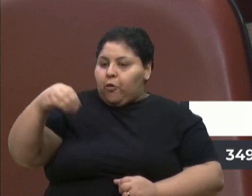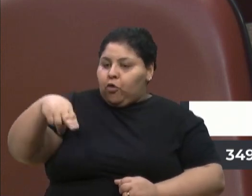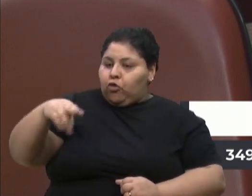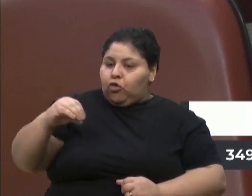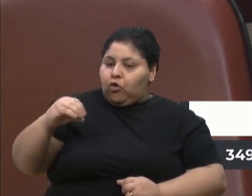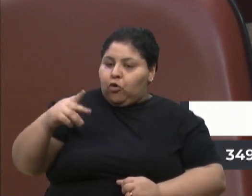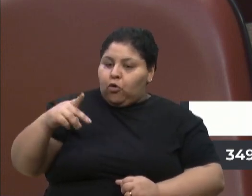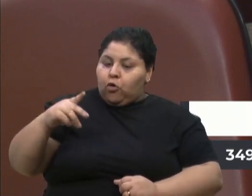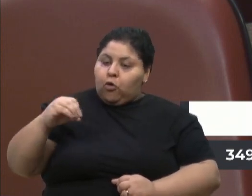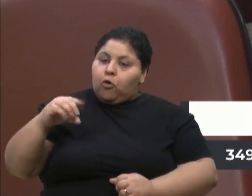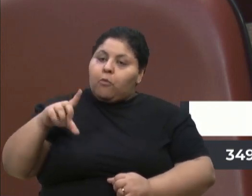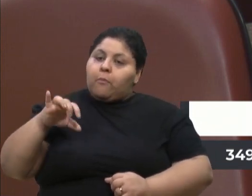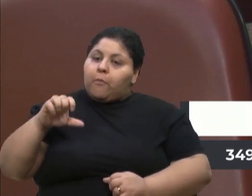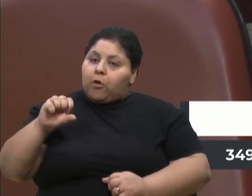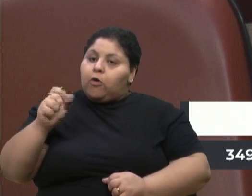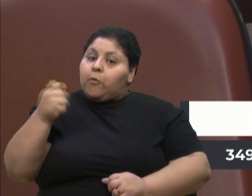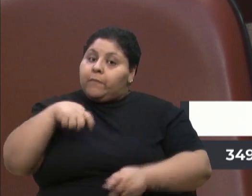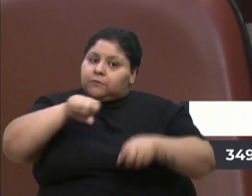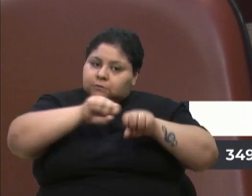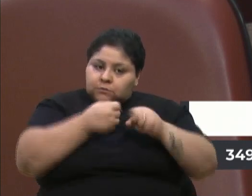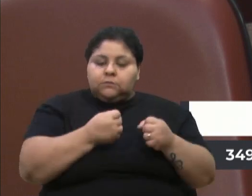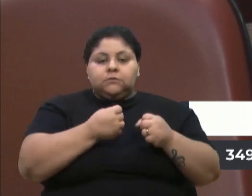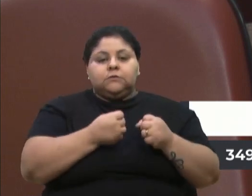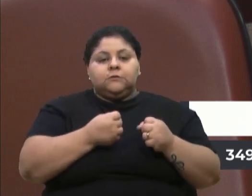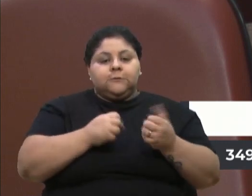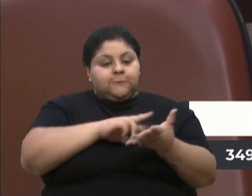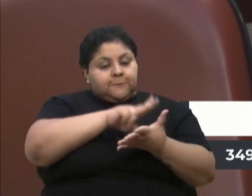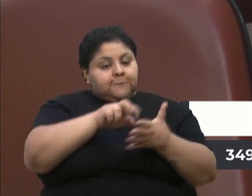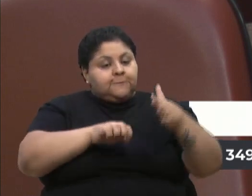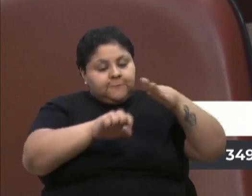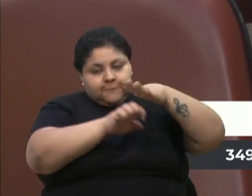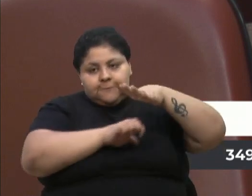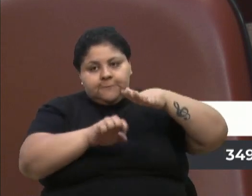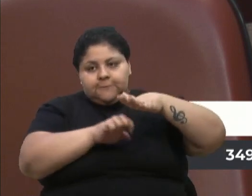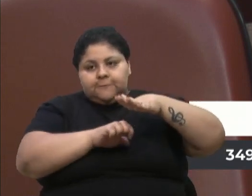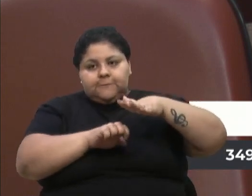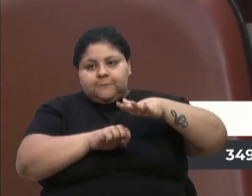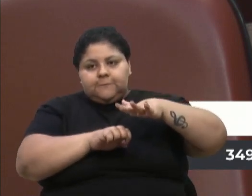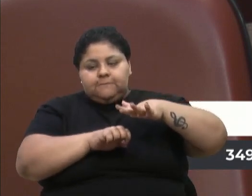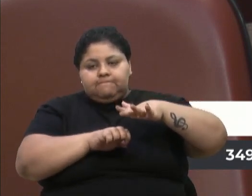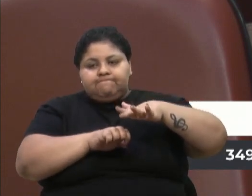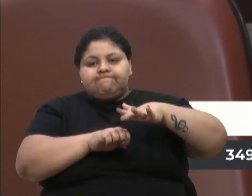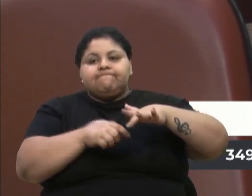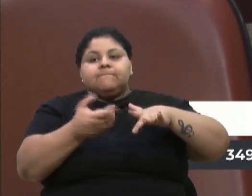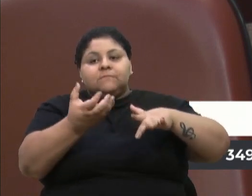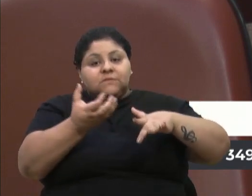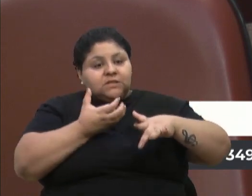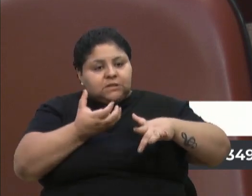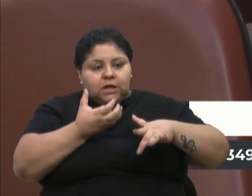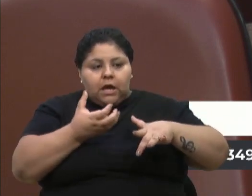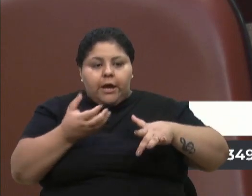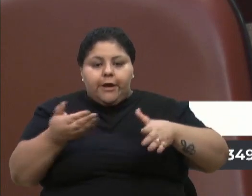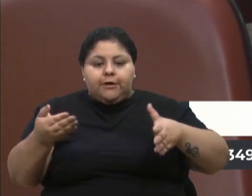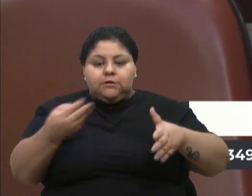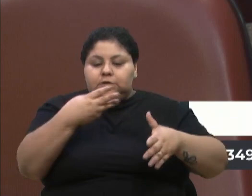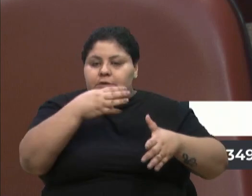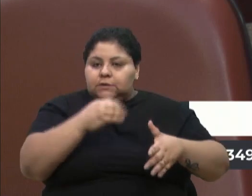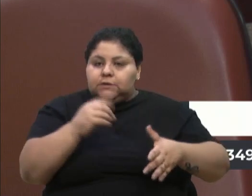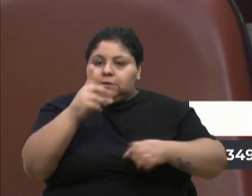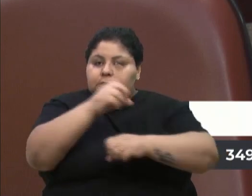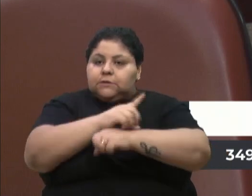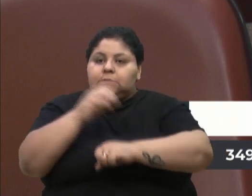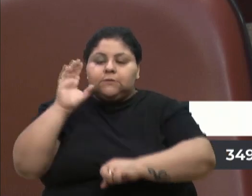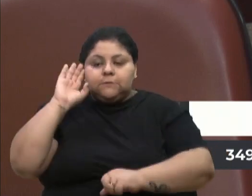quebrado, e deve ter várias empresas. O que não dá é para a gente simplesmente dizer, quero que isso aqui em 30 dias seja resolvido. Nós temos que